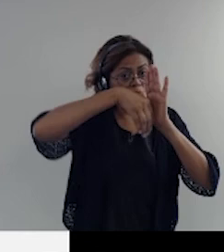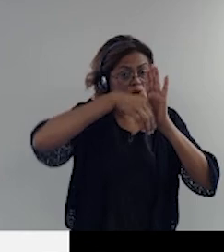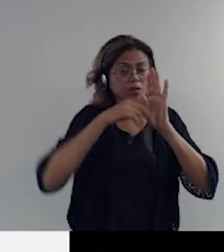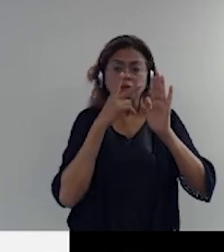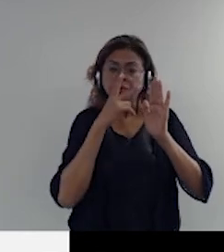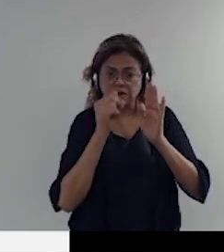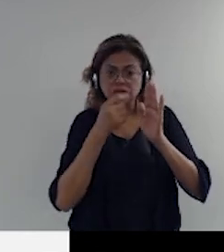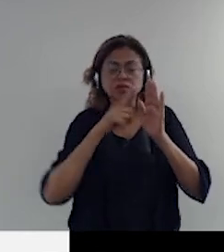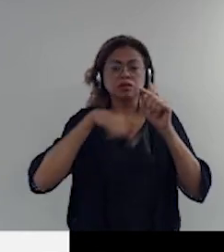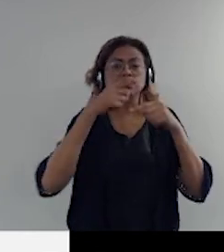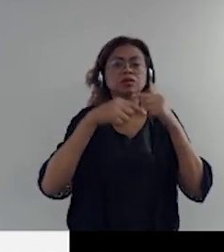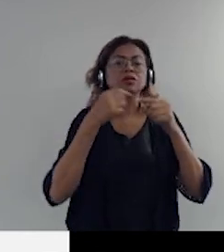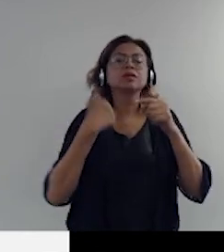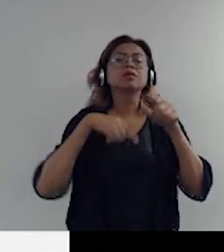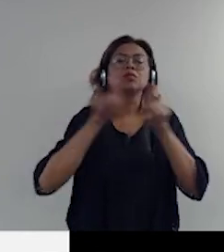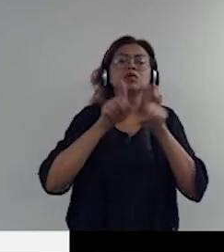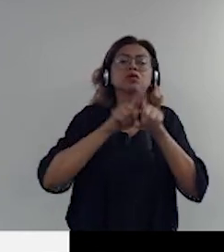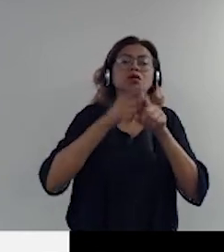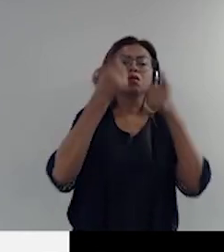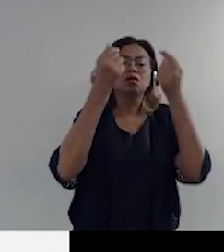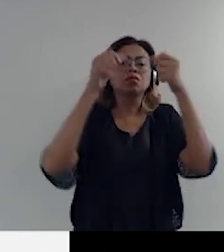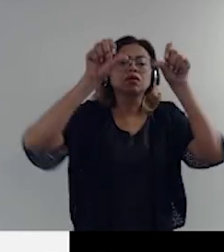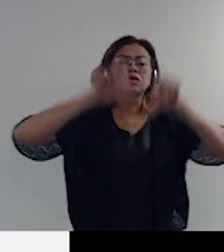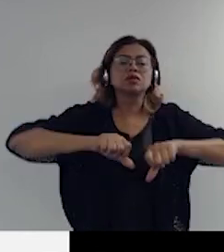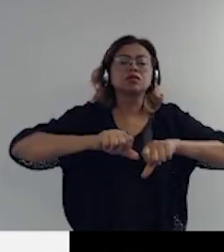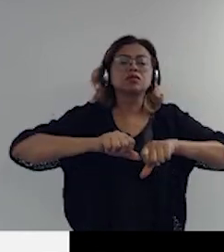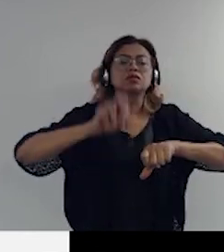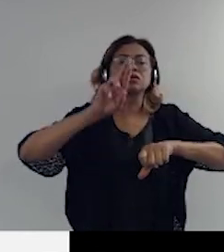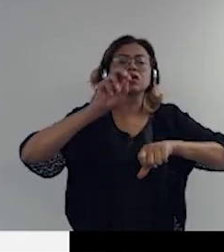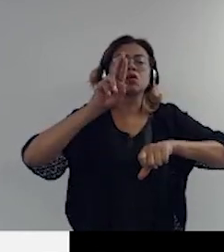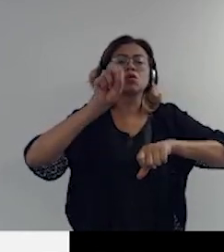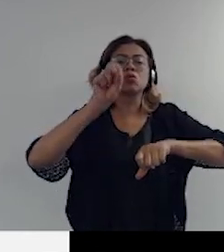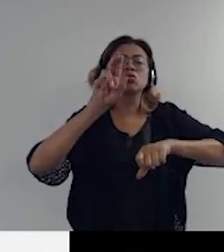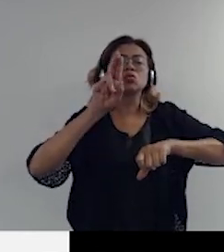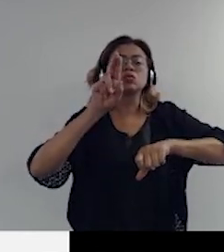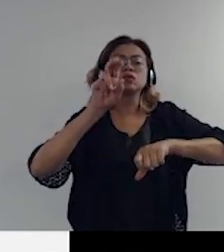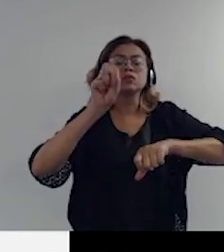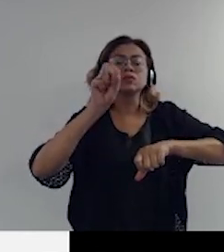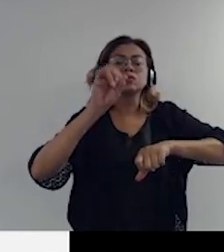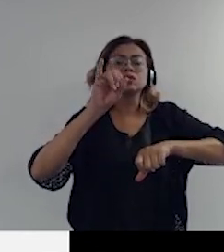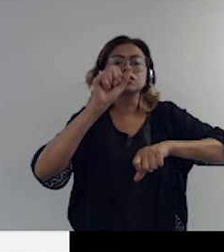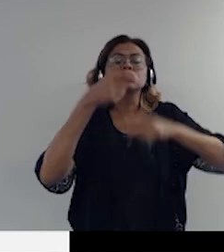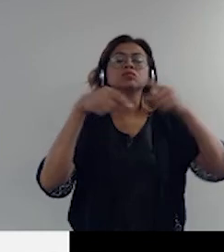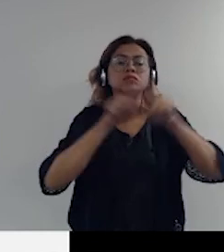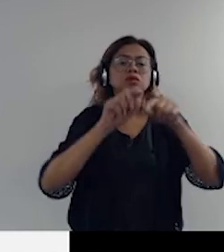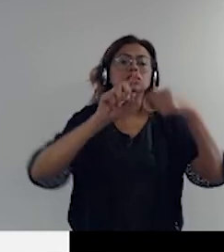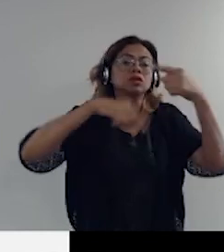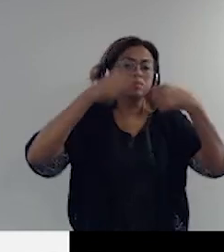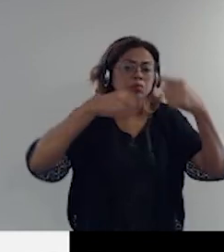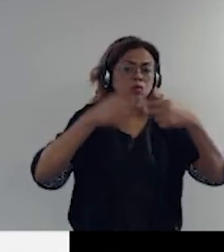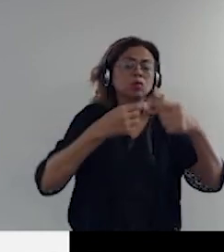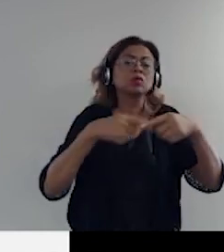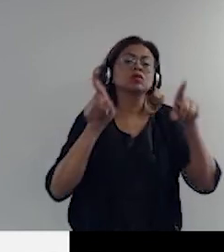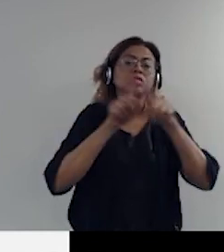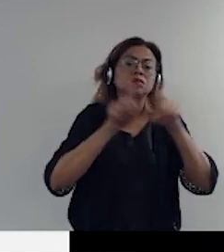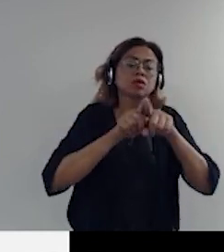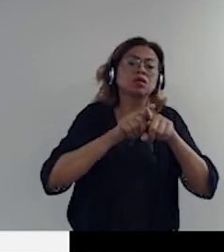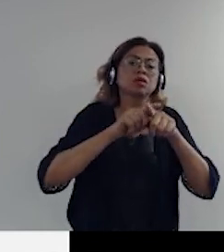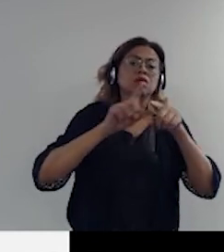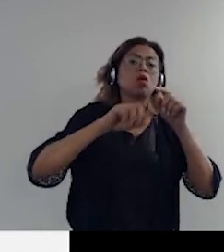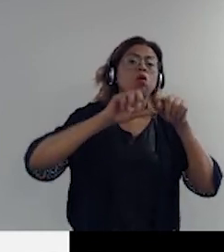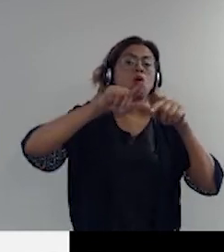1998, a crise da Rússia e a crise do mercado imobiliário americano. Então, assim,